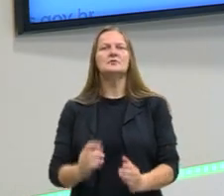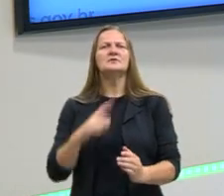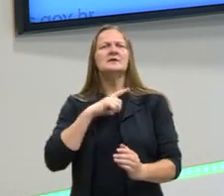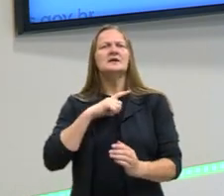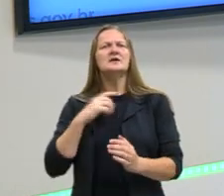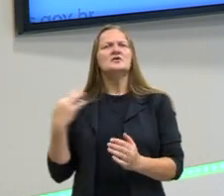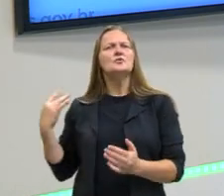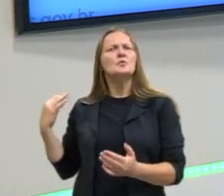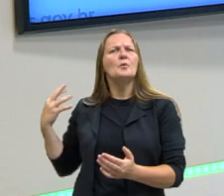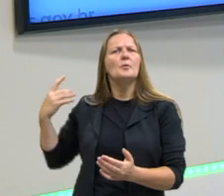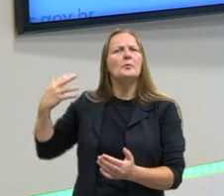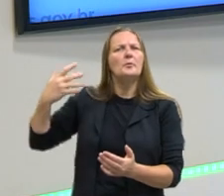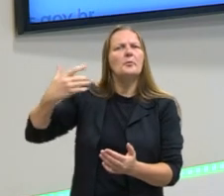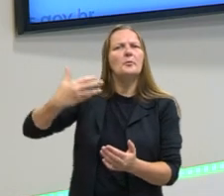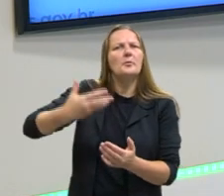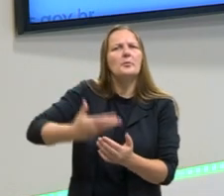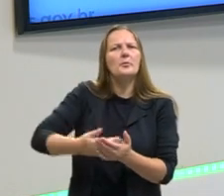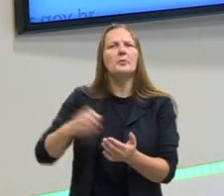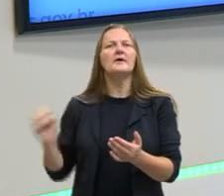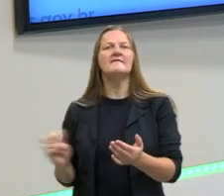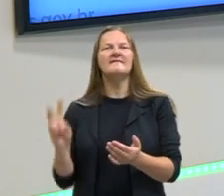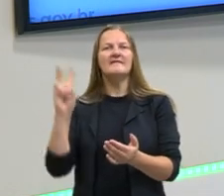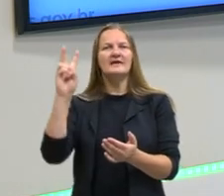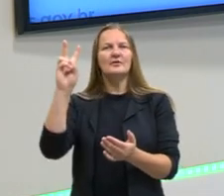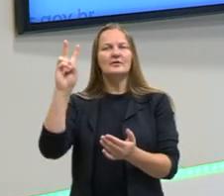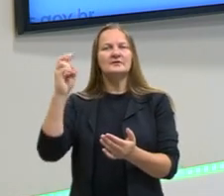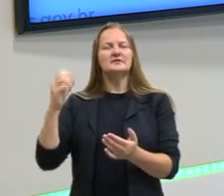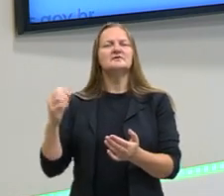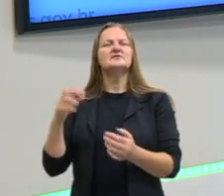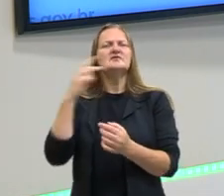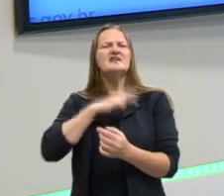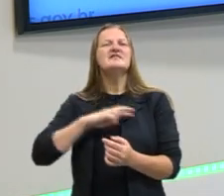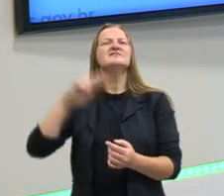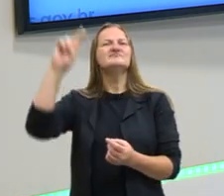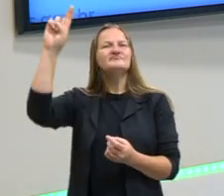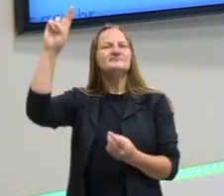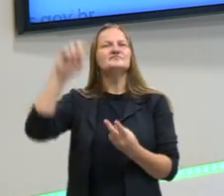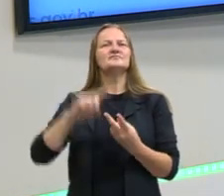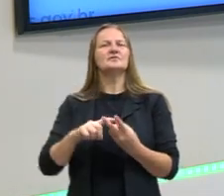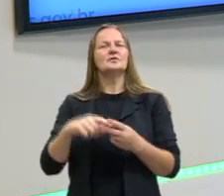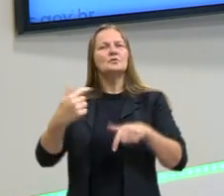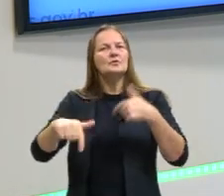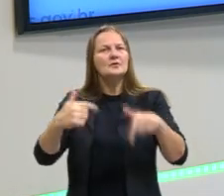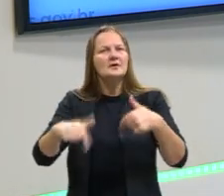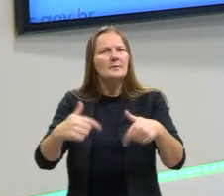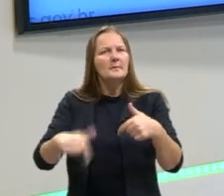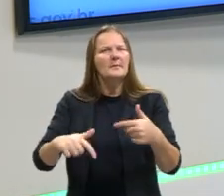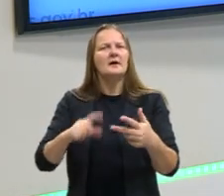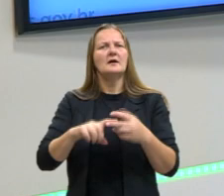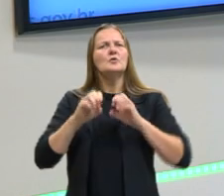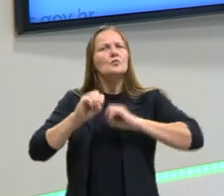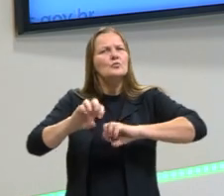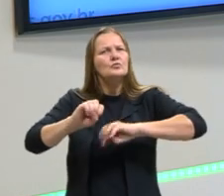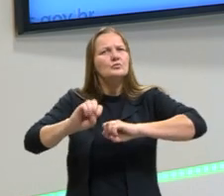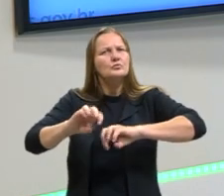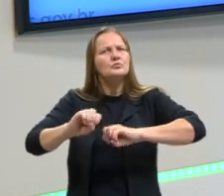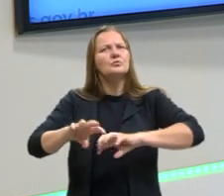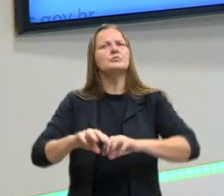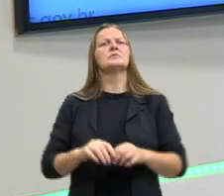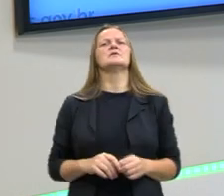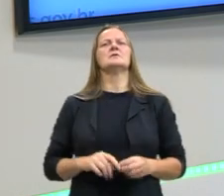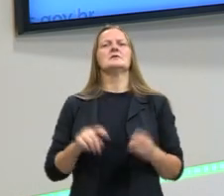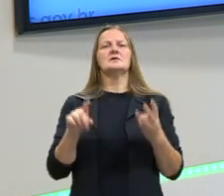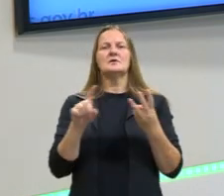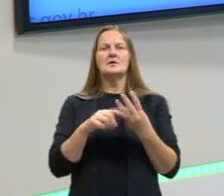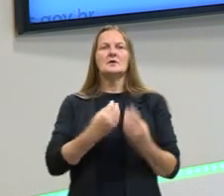valores é colocado na sociedade né valores religiosos gestão do trabalho e educação na